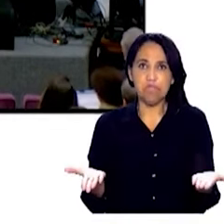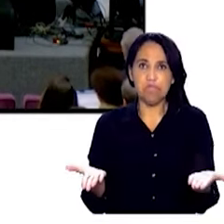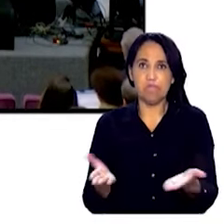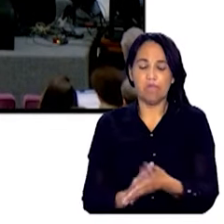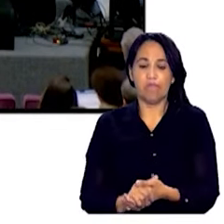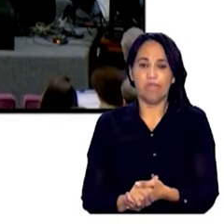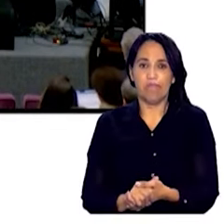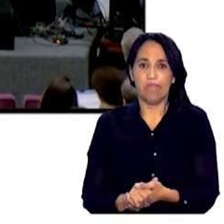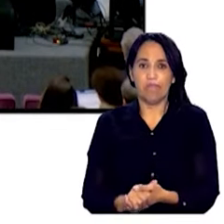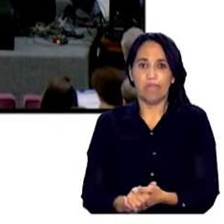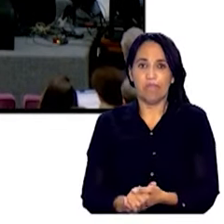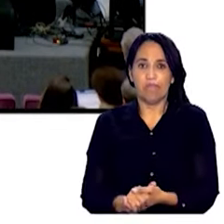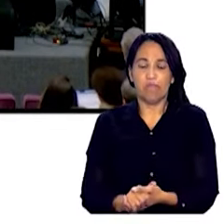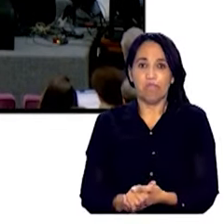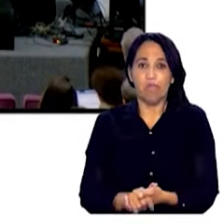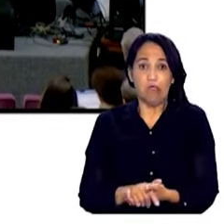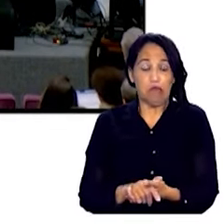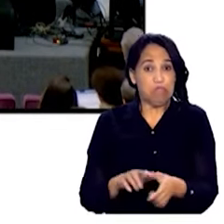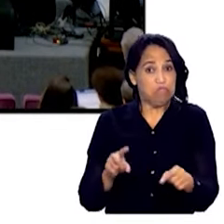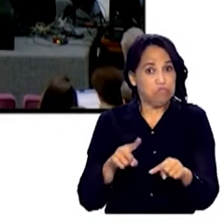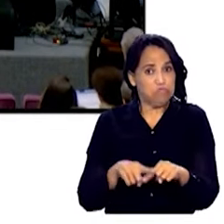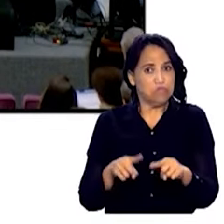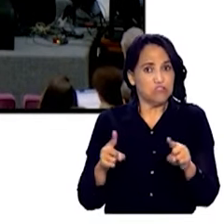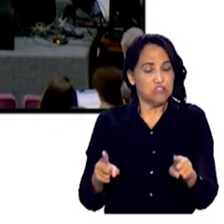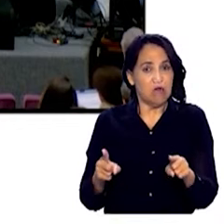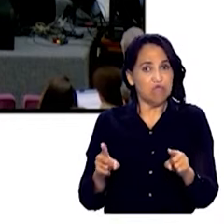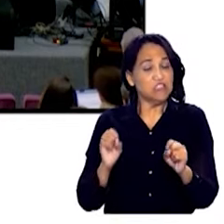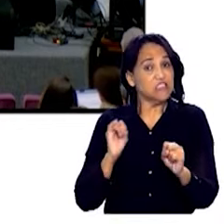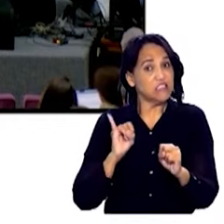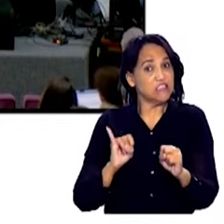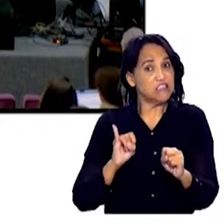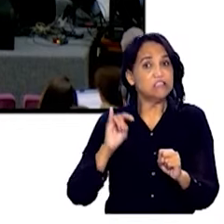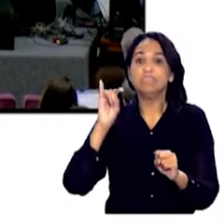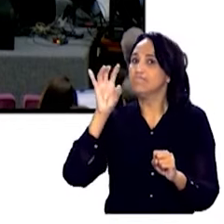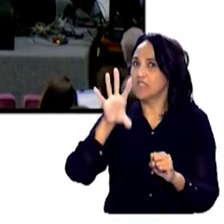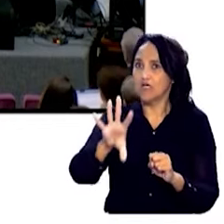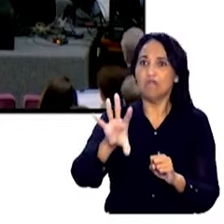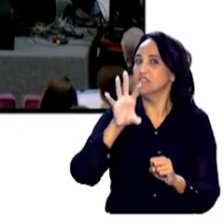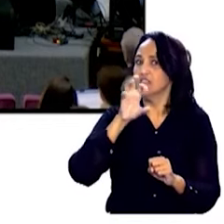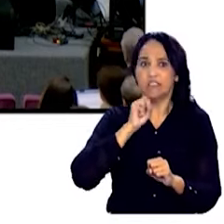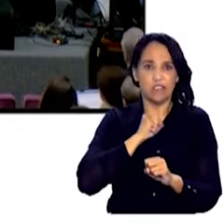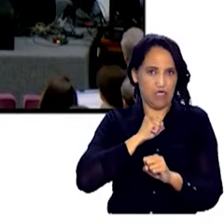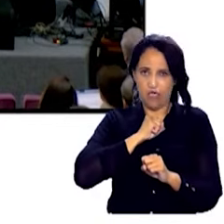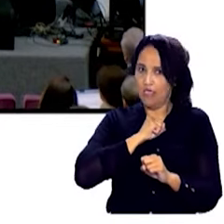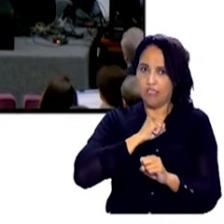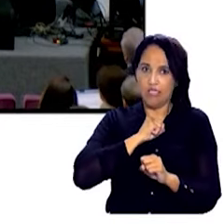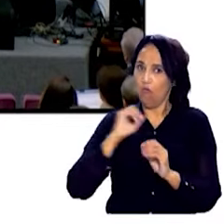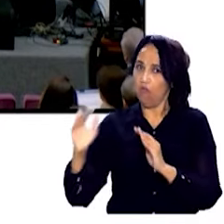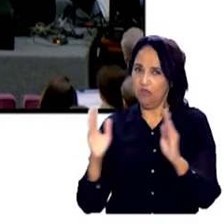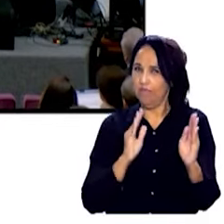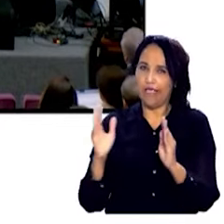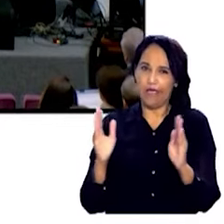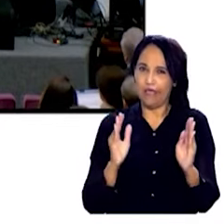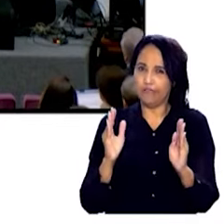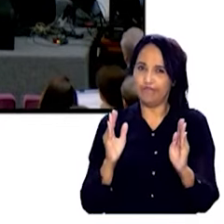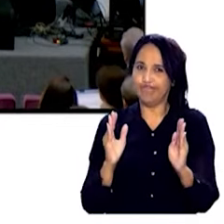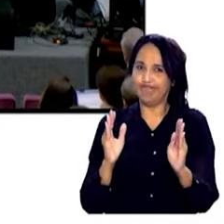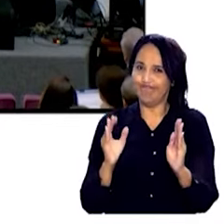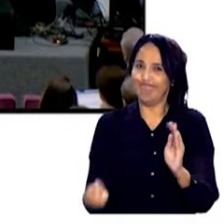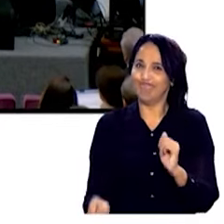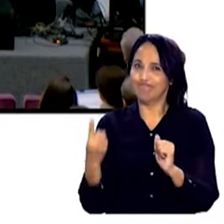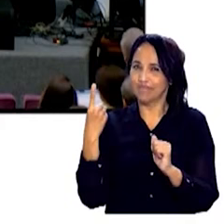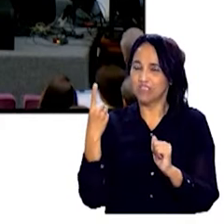hã eles se isso é negado o engraçado também que os prazos são engraçados por exemplo da corta of 7 são 28